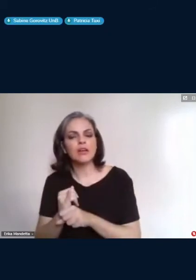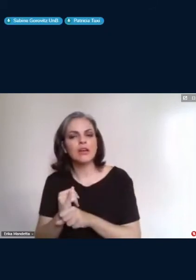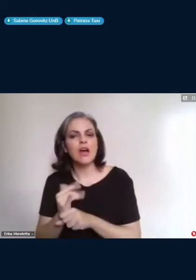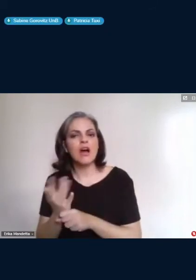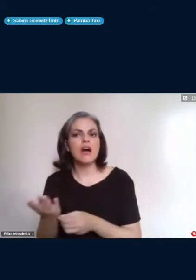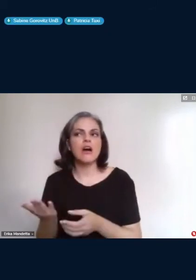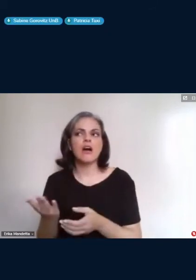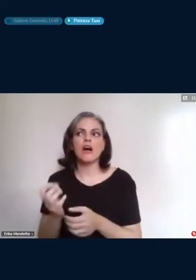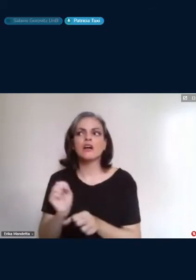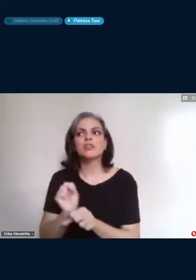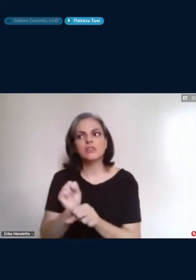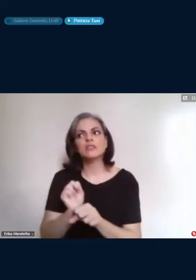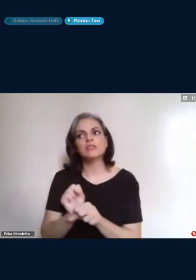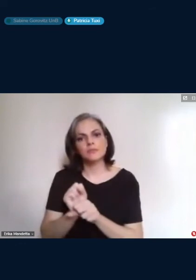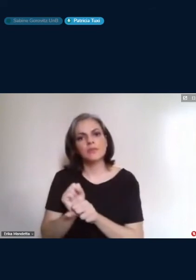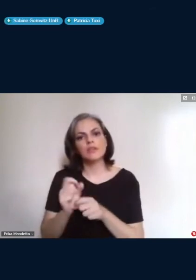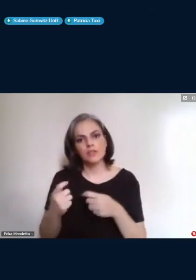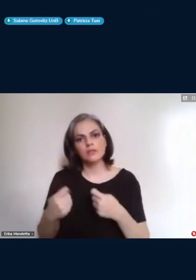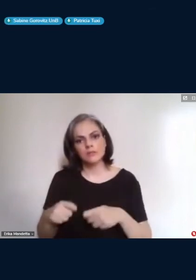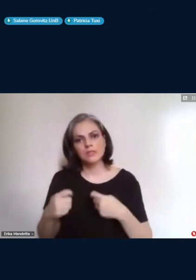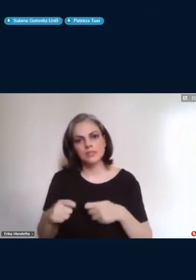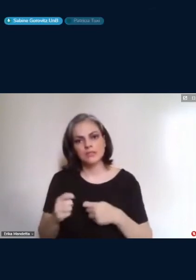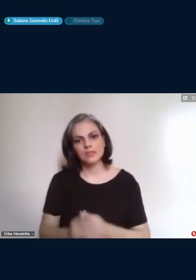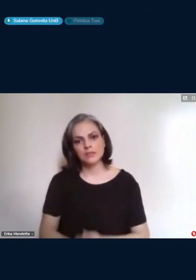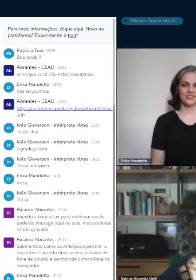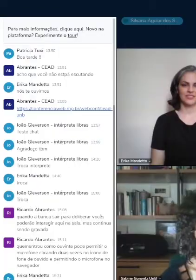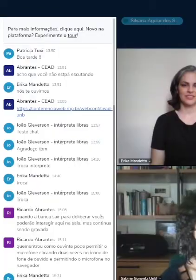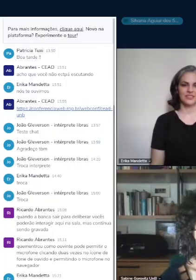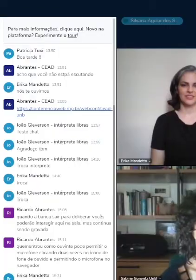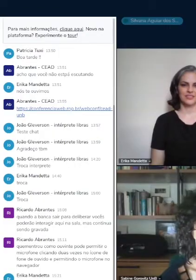Temos que aguardar ela retornar pelo...